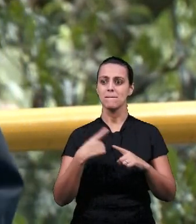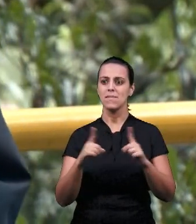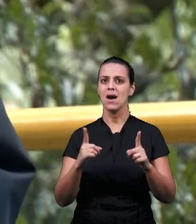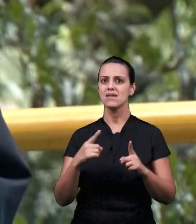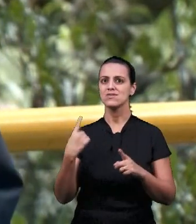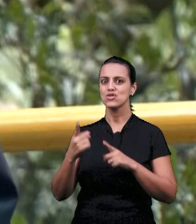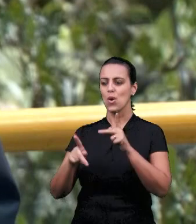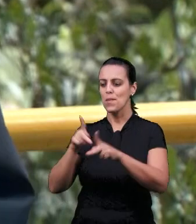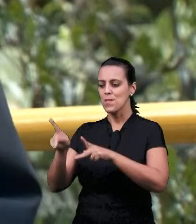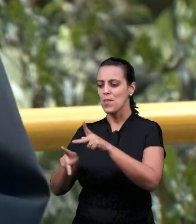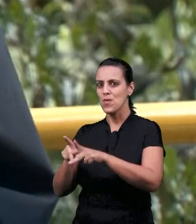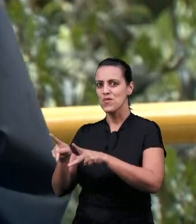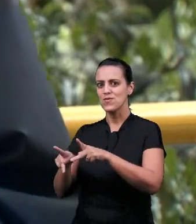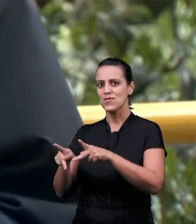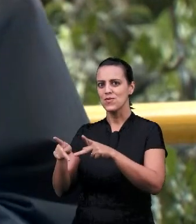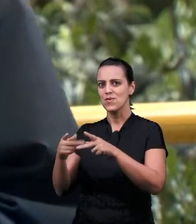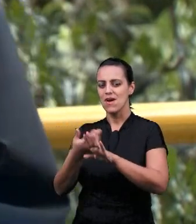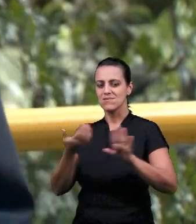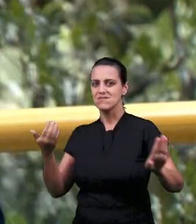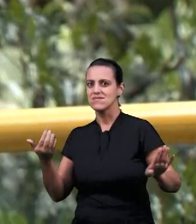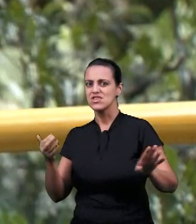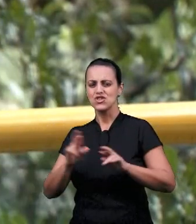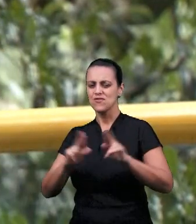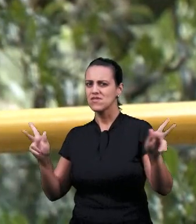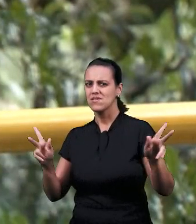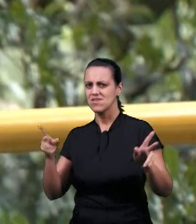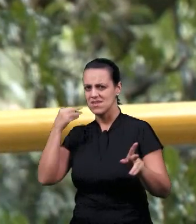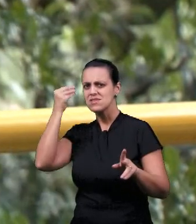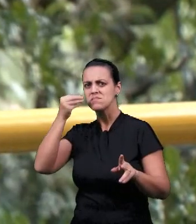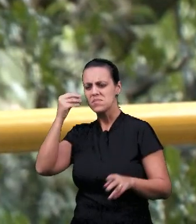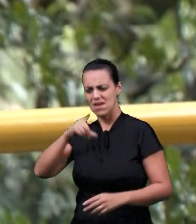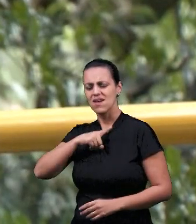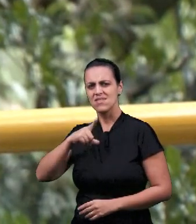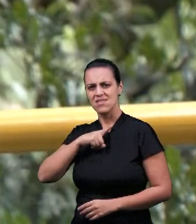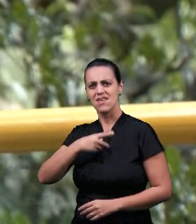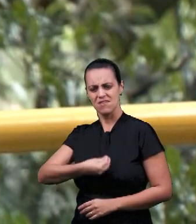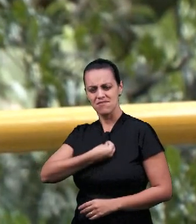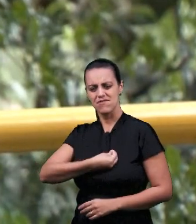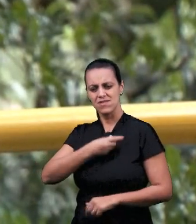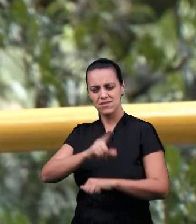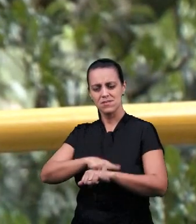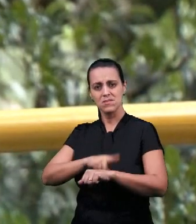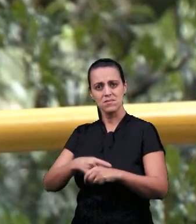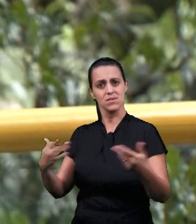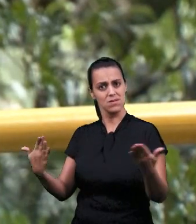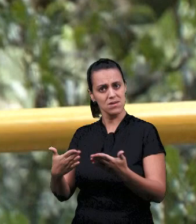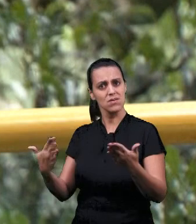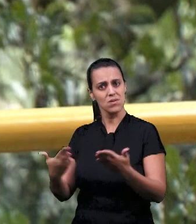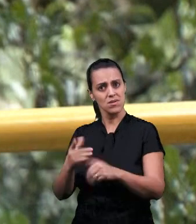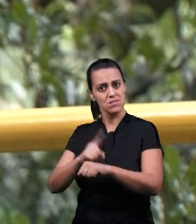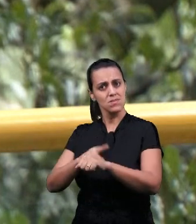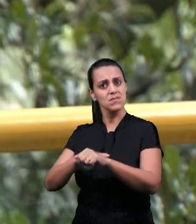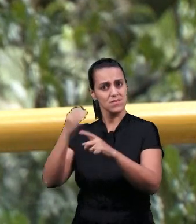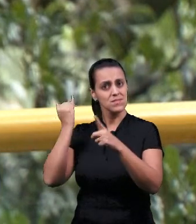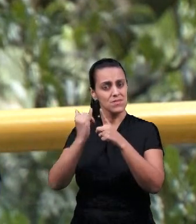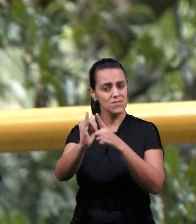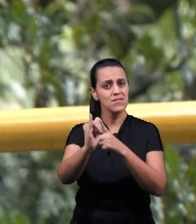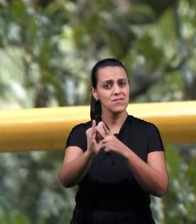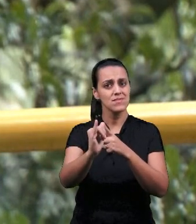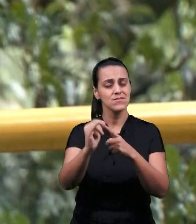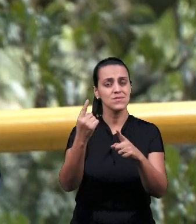a experiência e sustente essa experiência nesse momento profético que estamos vivendo. Porque